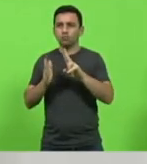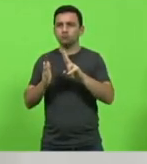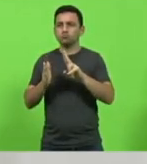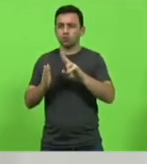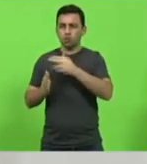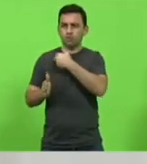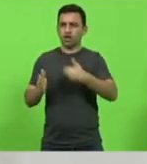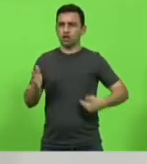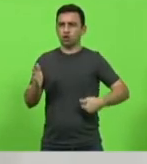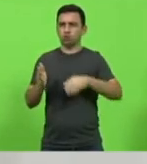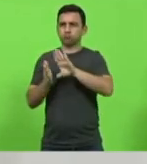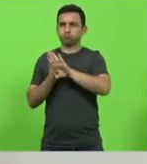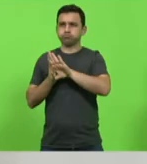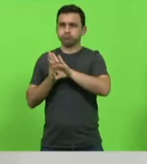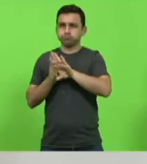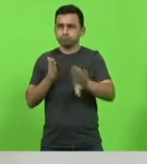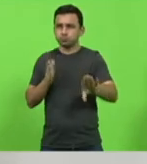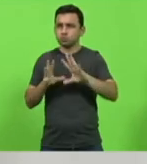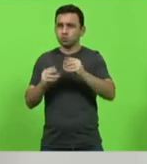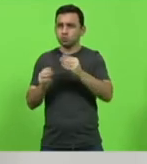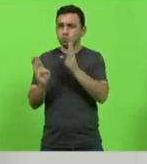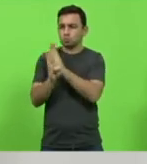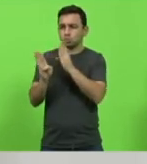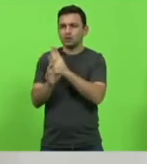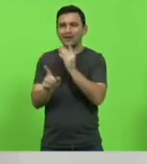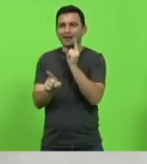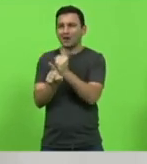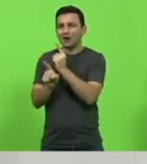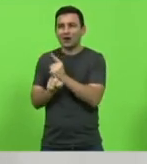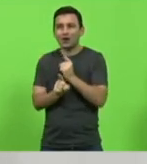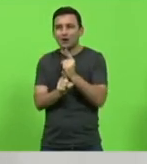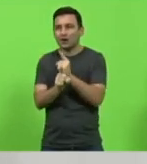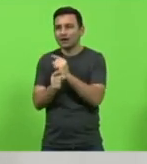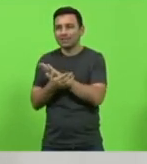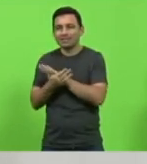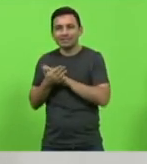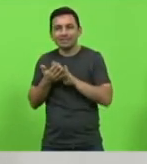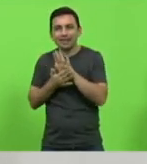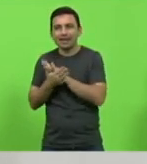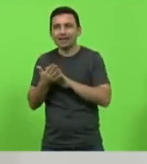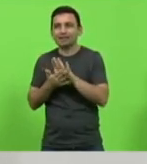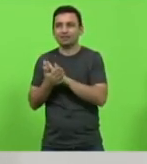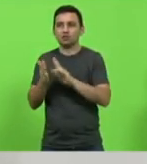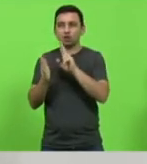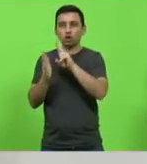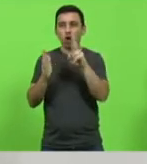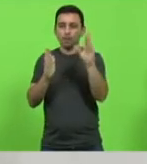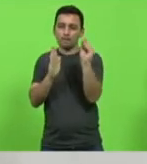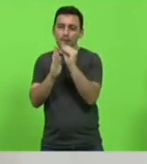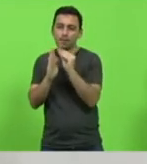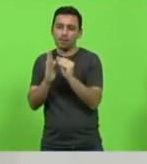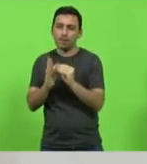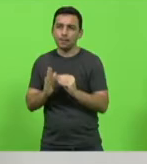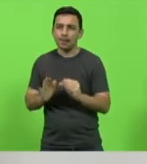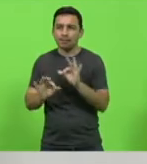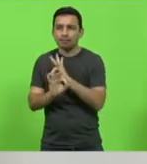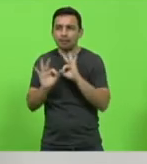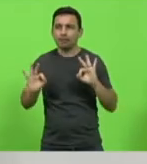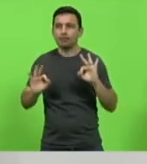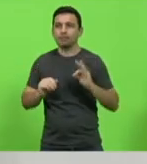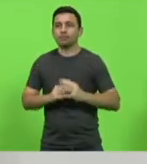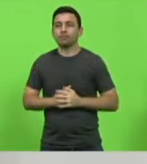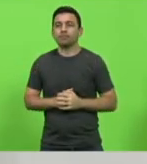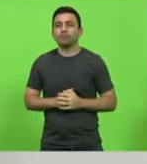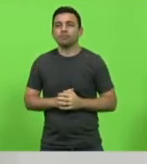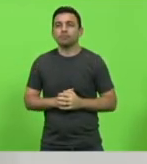e qualquer investigação que não encontraram nada do nome dele envolvido na Compra dos respiradores